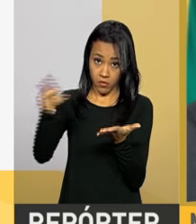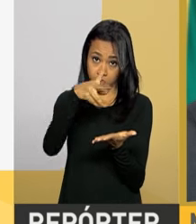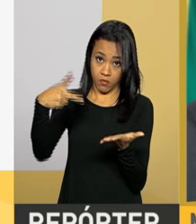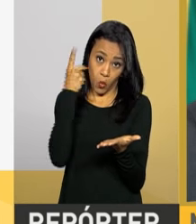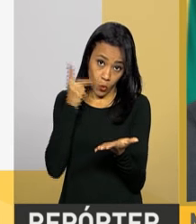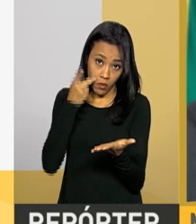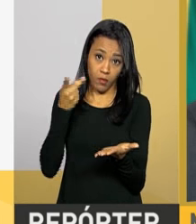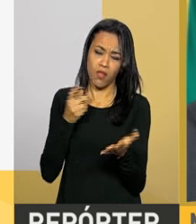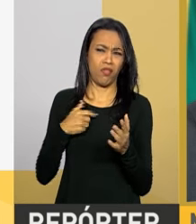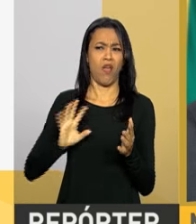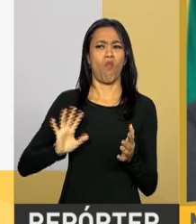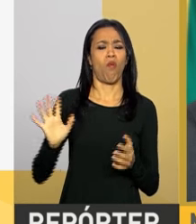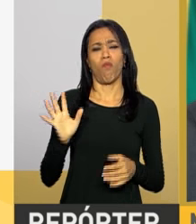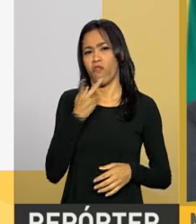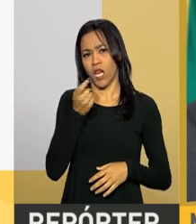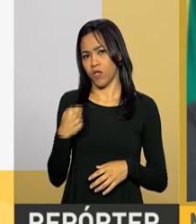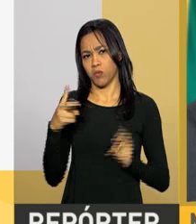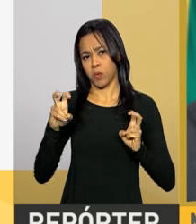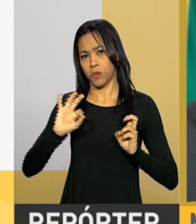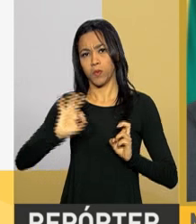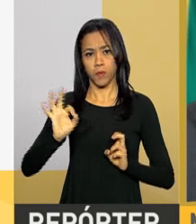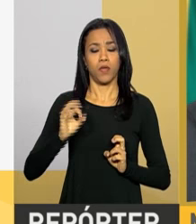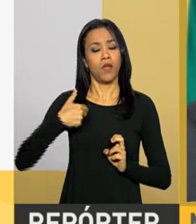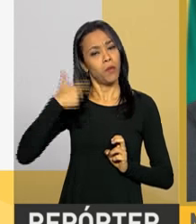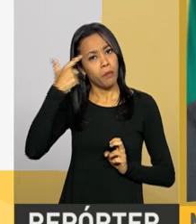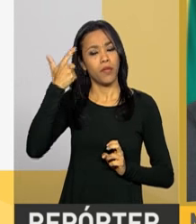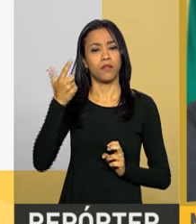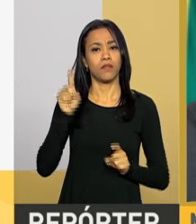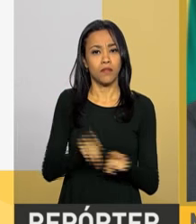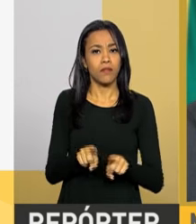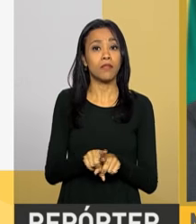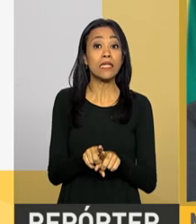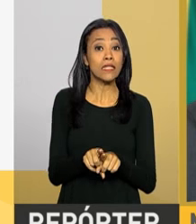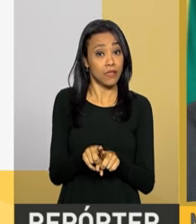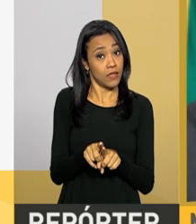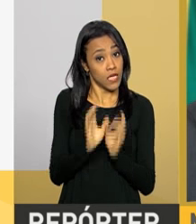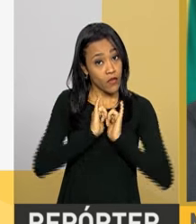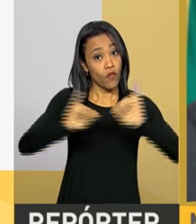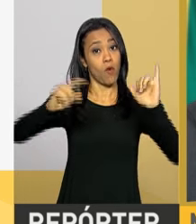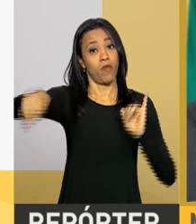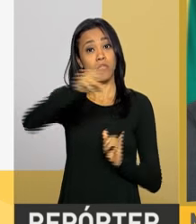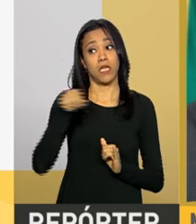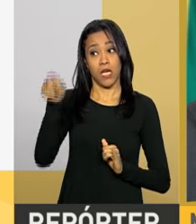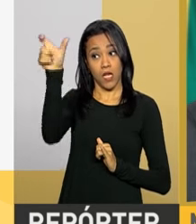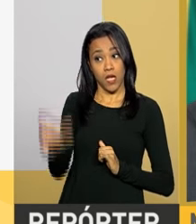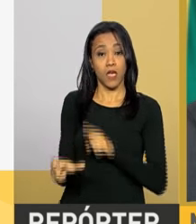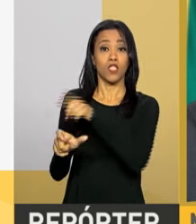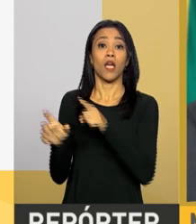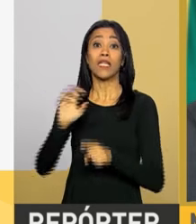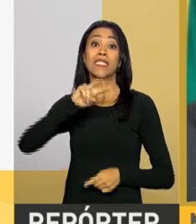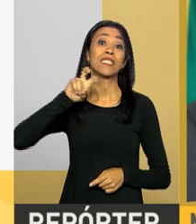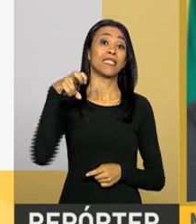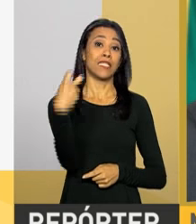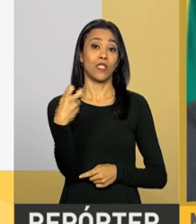realmente não não vale a pena e penso até e veja bem até informo o presidente Renan já arquivou cinco pedidos